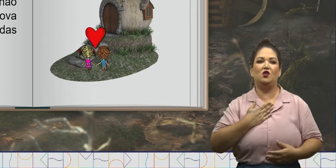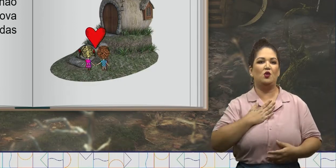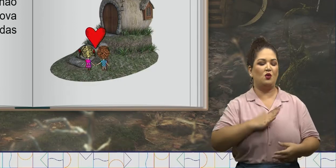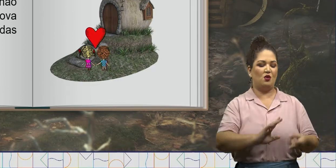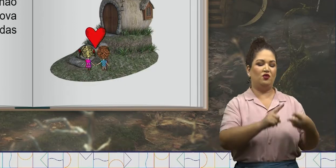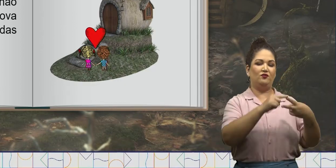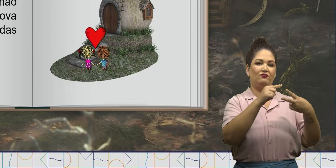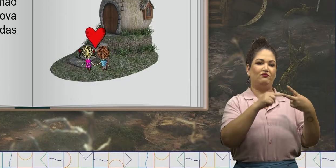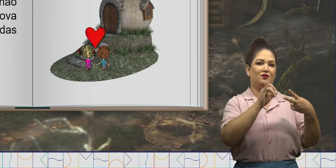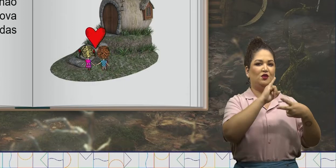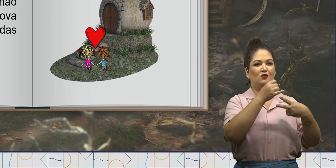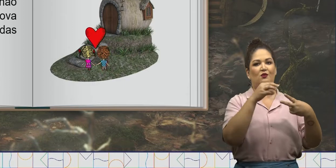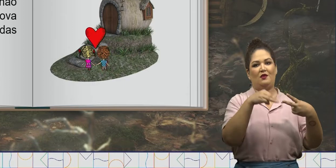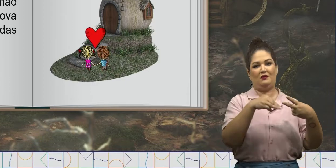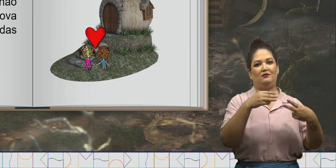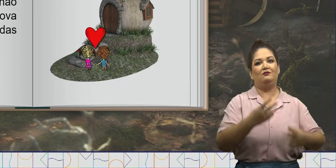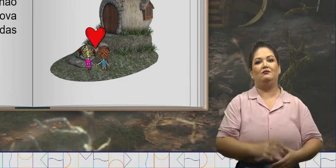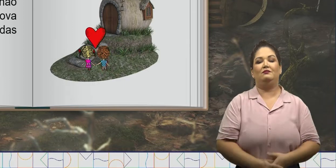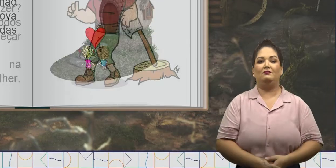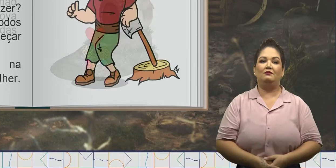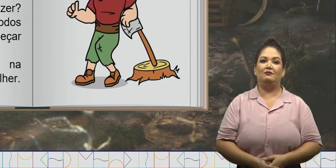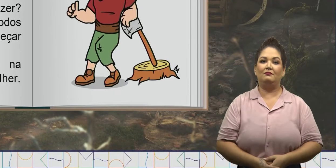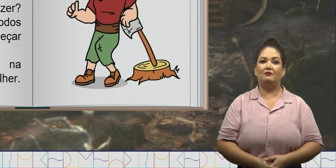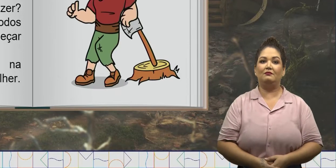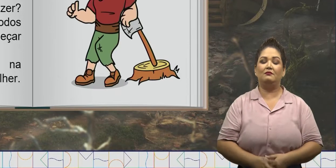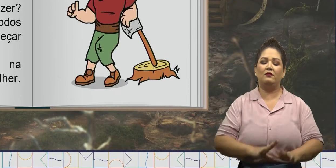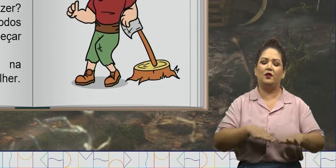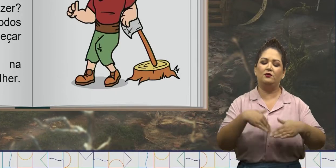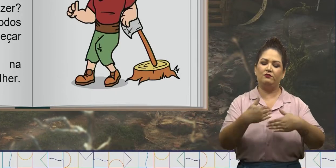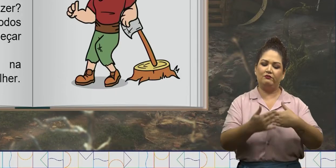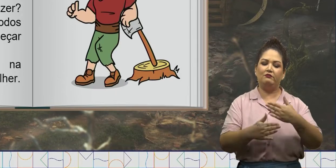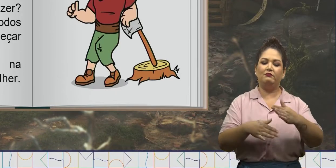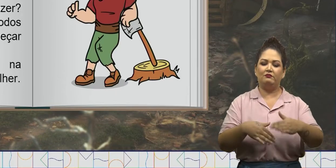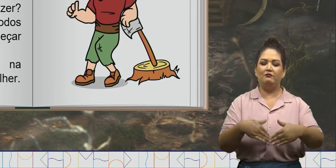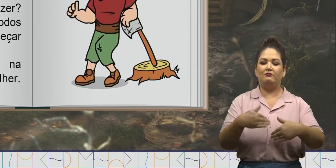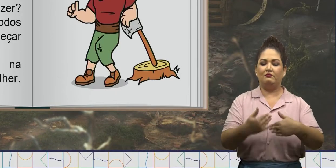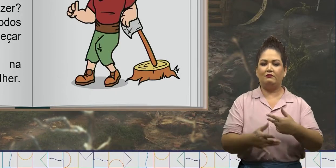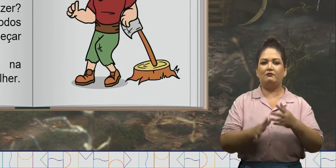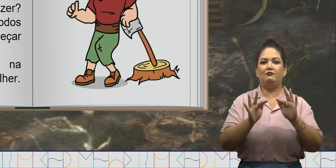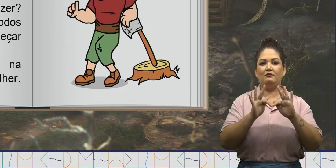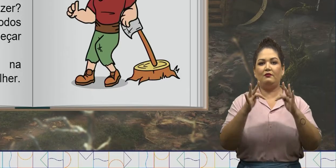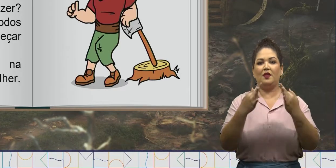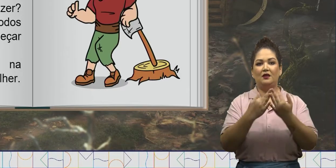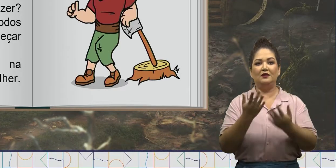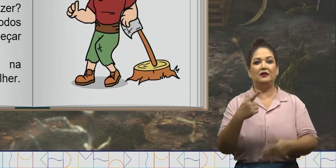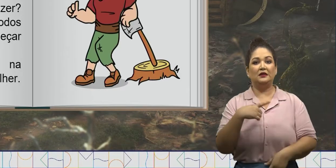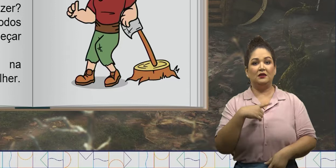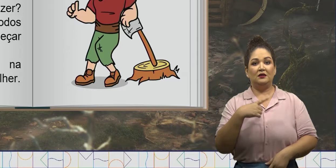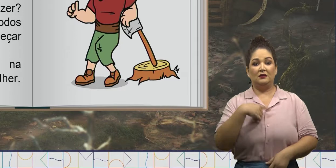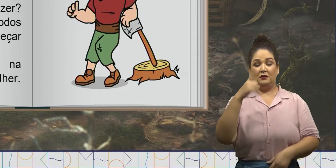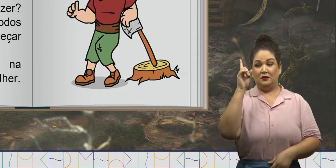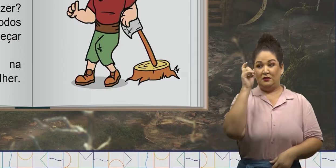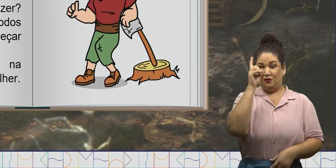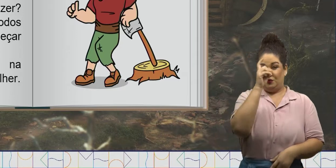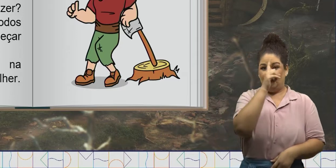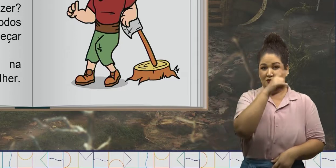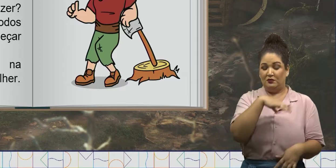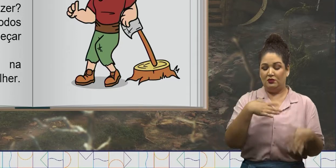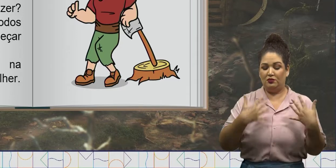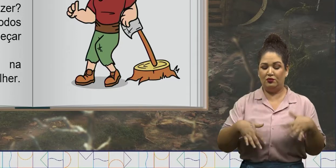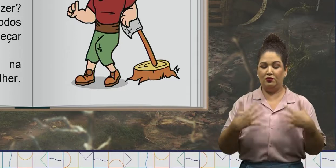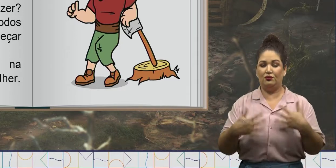não gostava das crianças. Com o tempo, a situação da família foi ficando